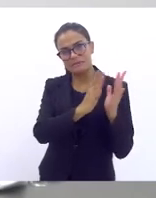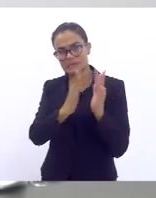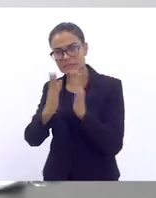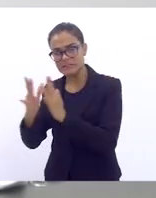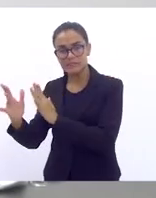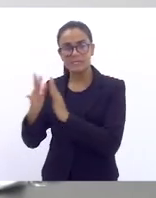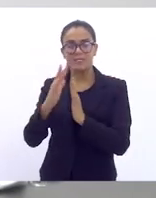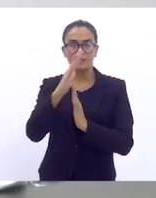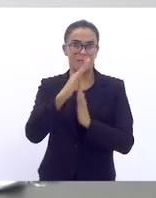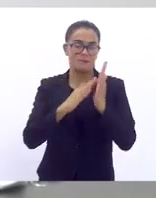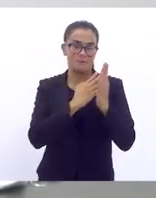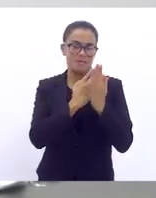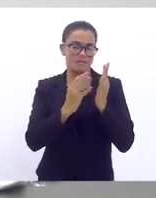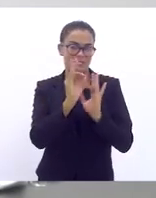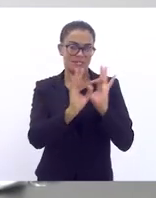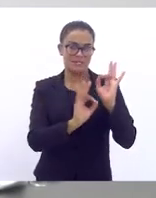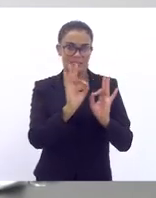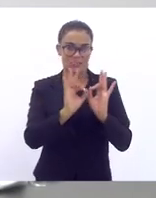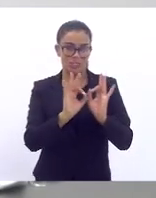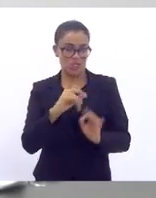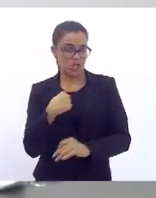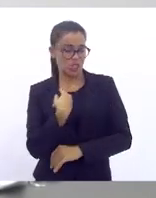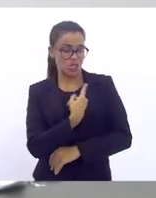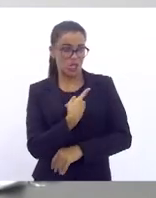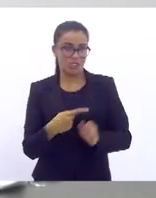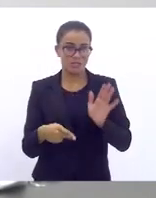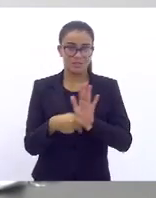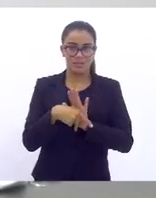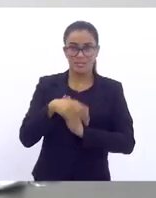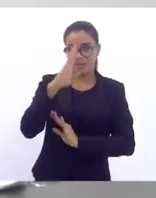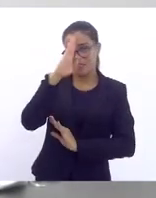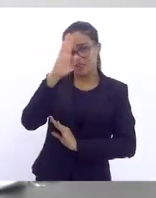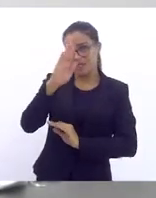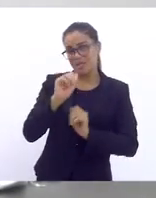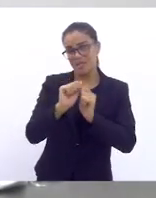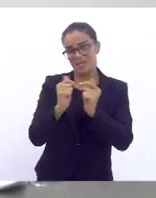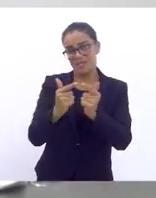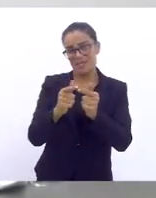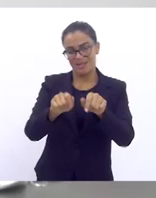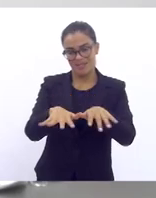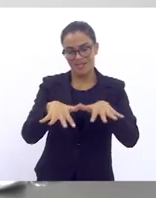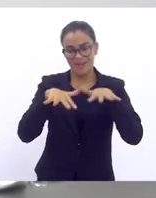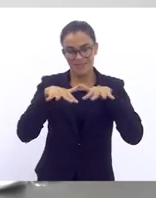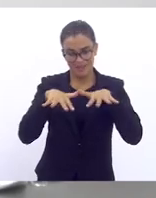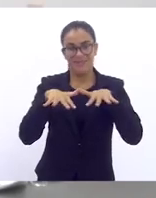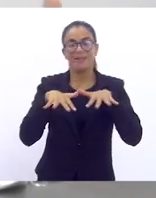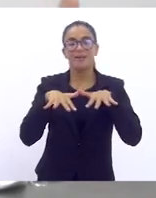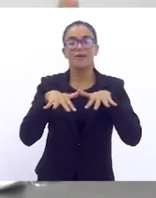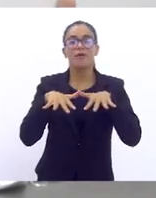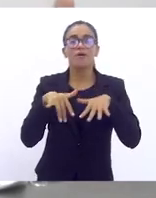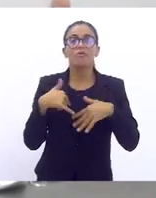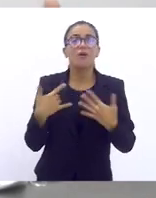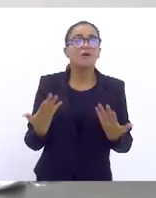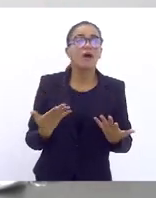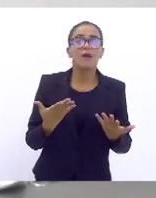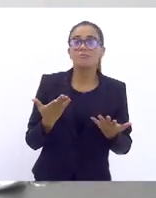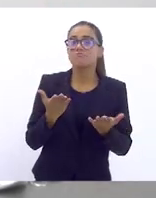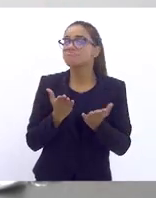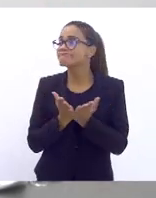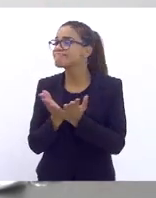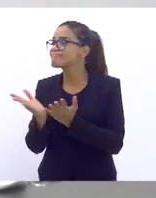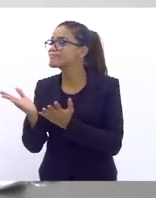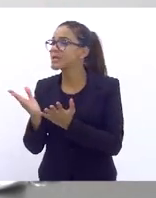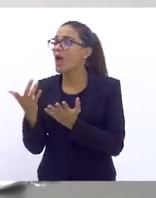faz com que principalmente nós do Parlamento vivamos sem nenhum rumo